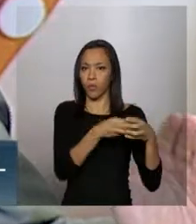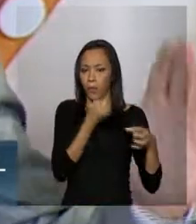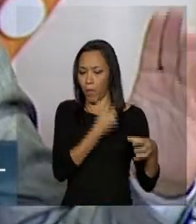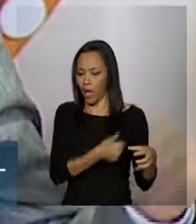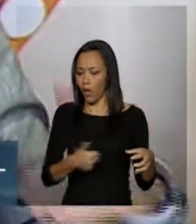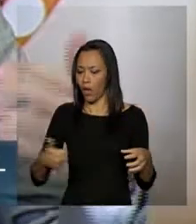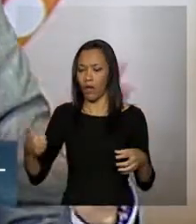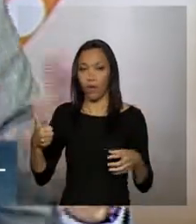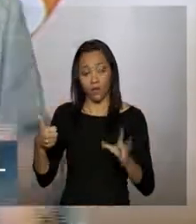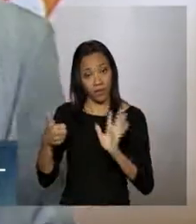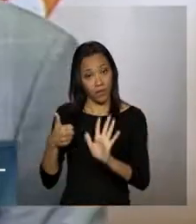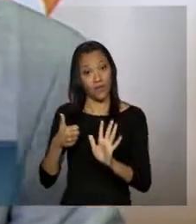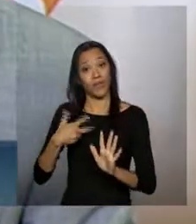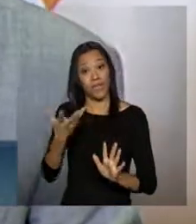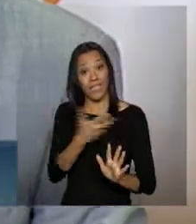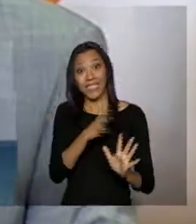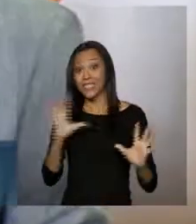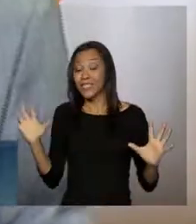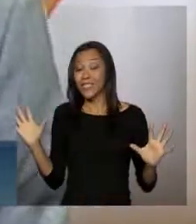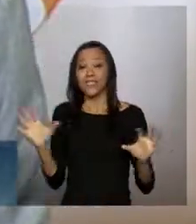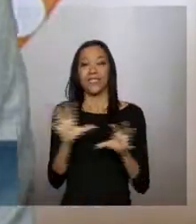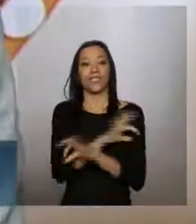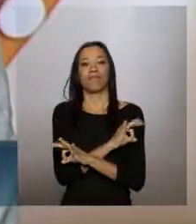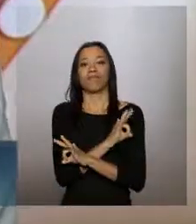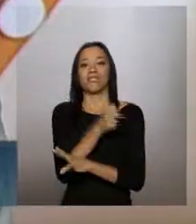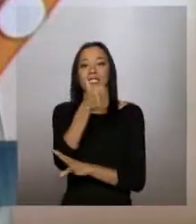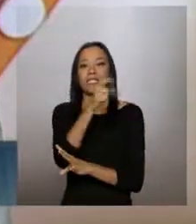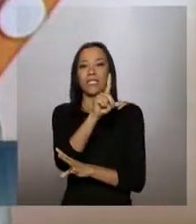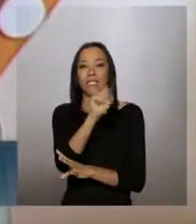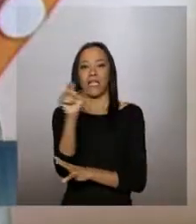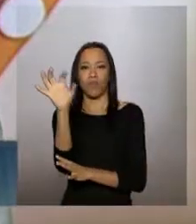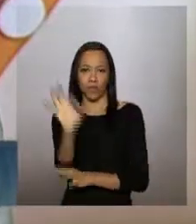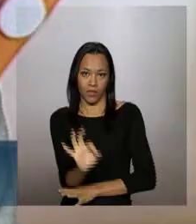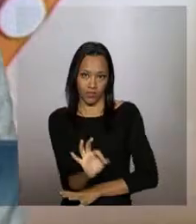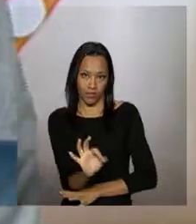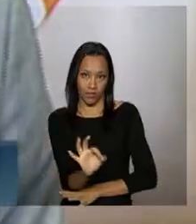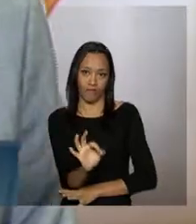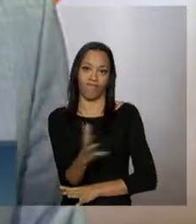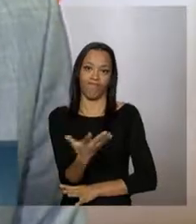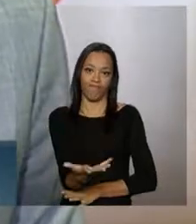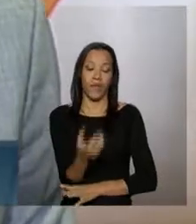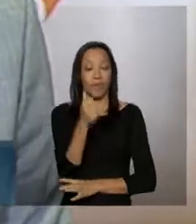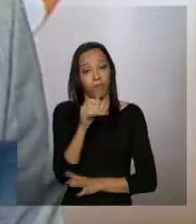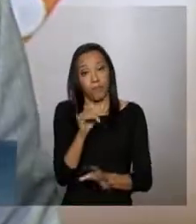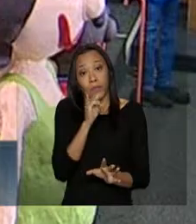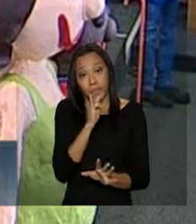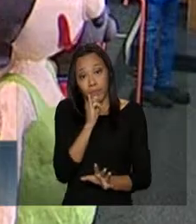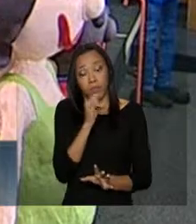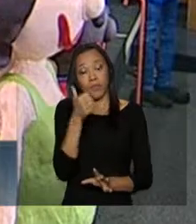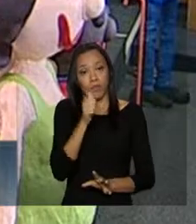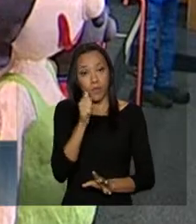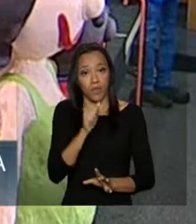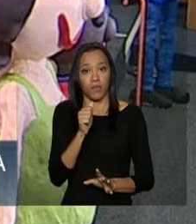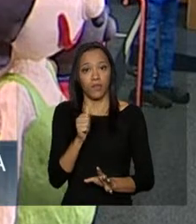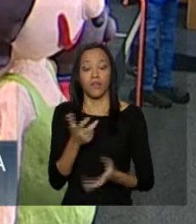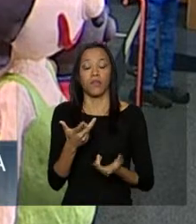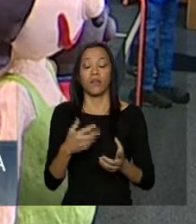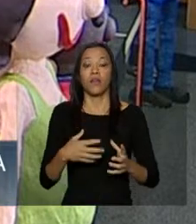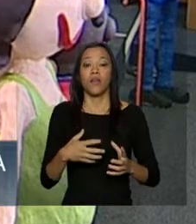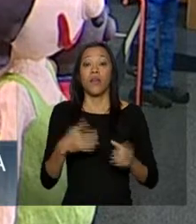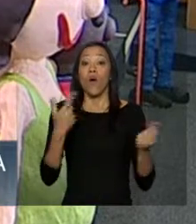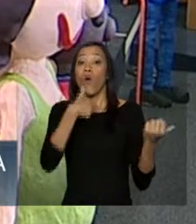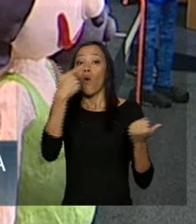demais que a gente chegasse próximo de 100%. Como a gente consegue com as puérperas, no caso das gestantes. E, em relação às